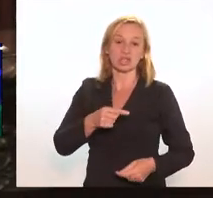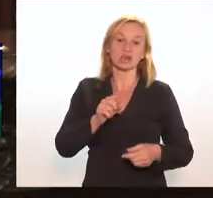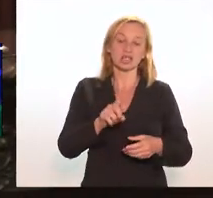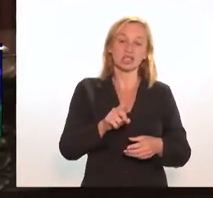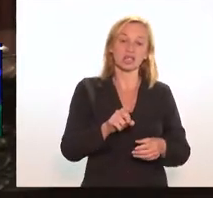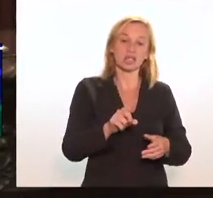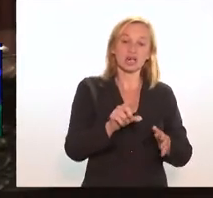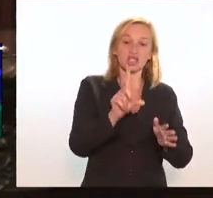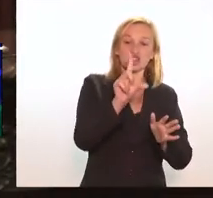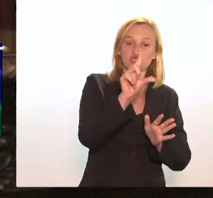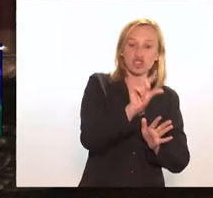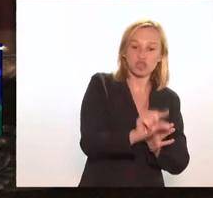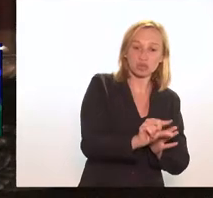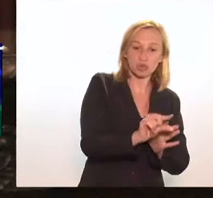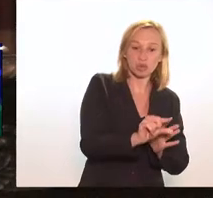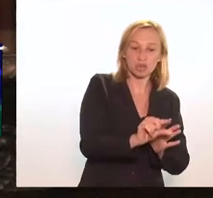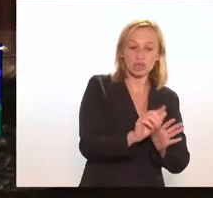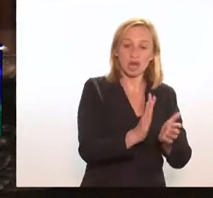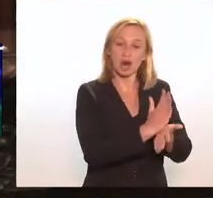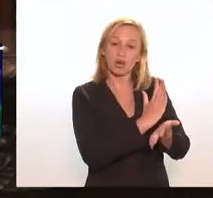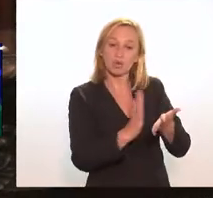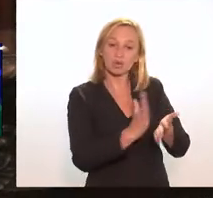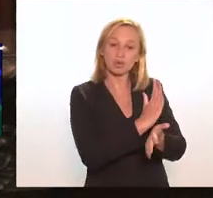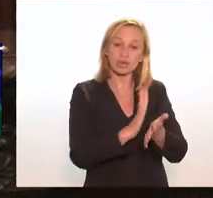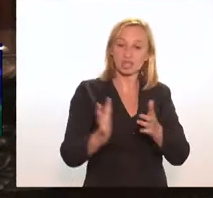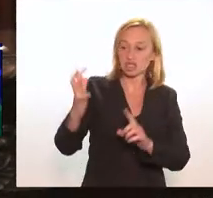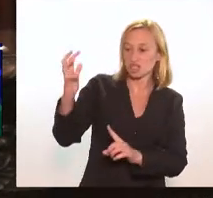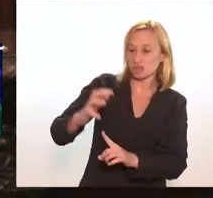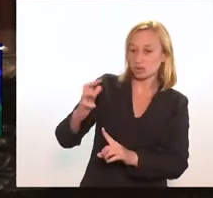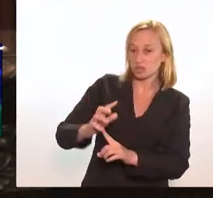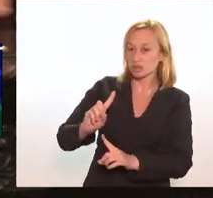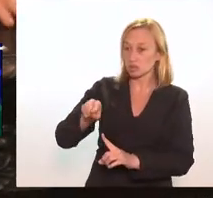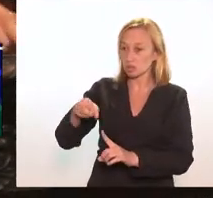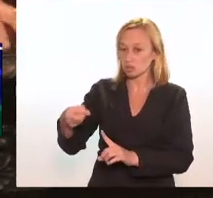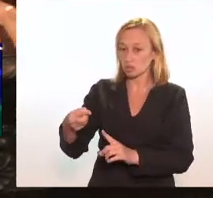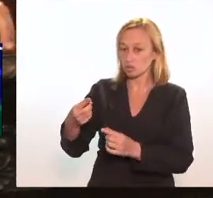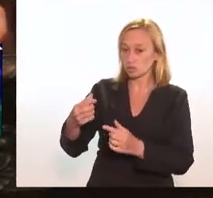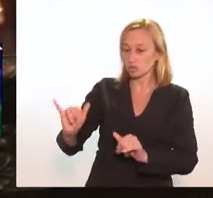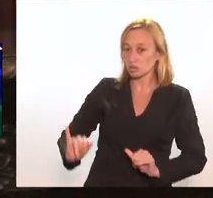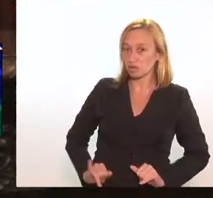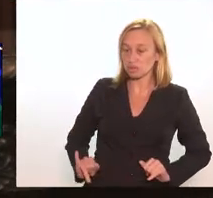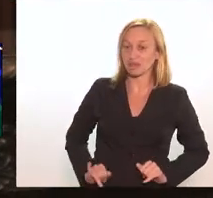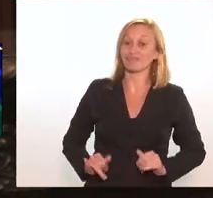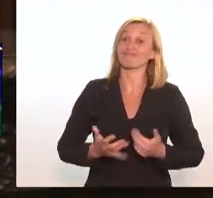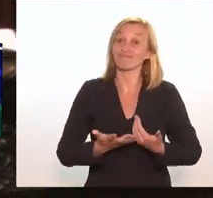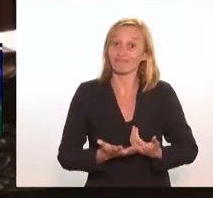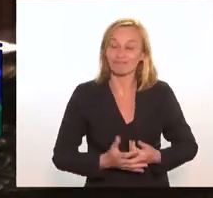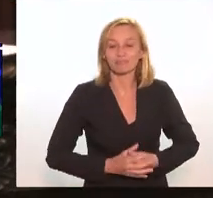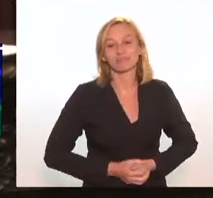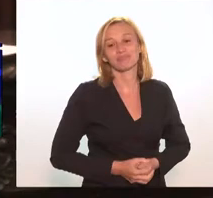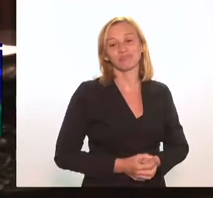instrumentaliza minorias e chantageia com o seu sofrimento.